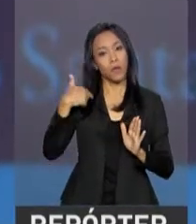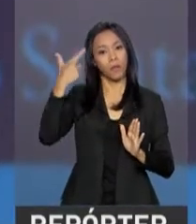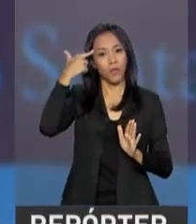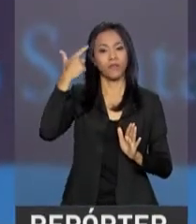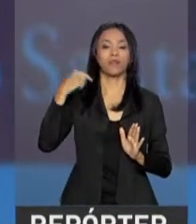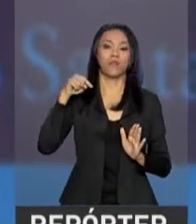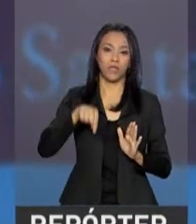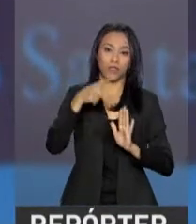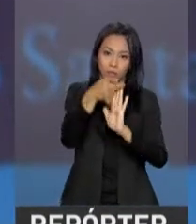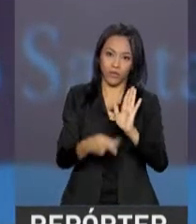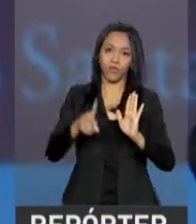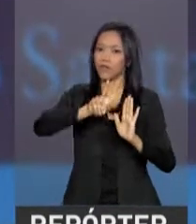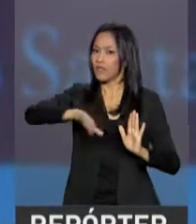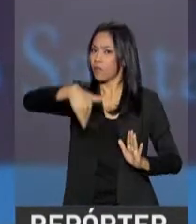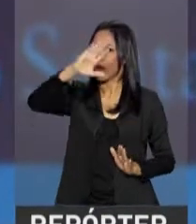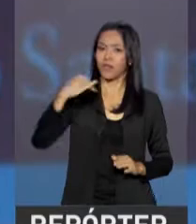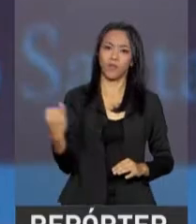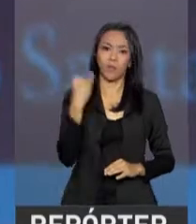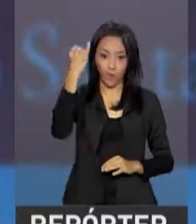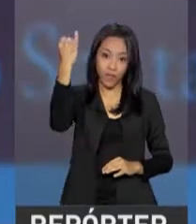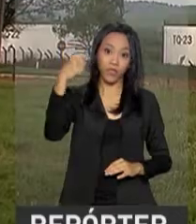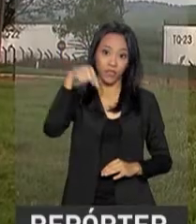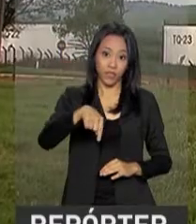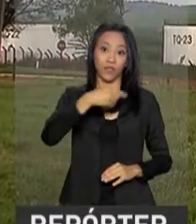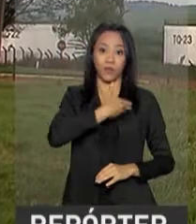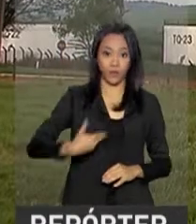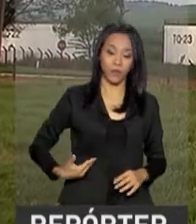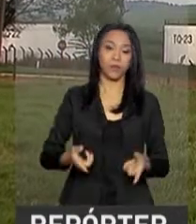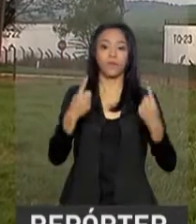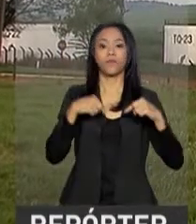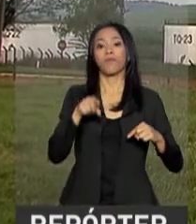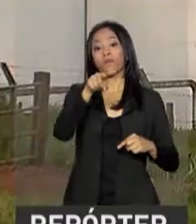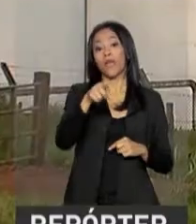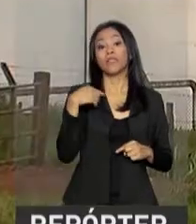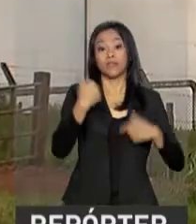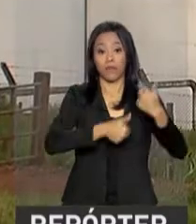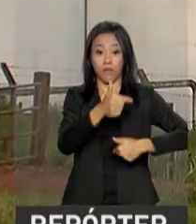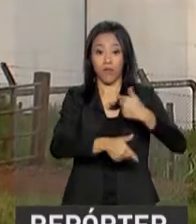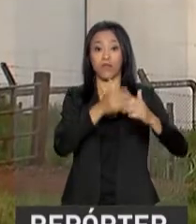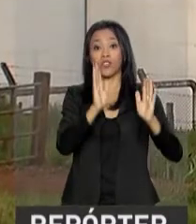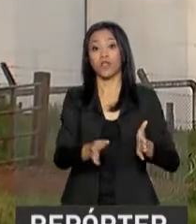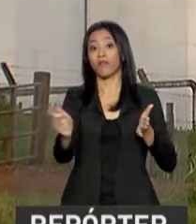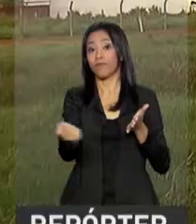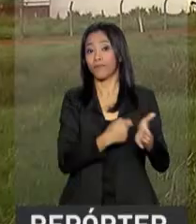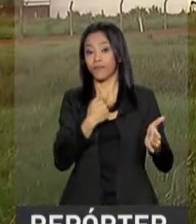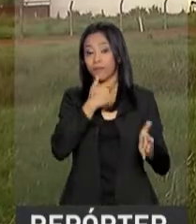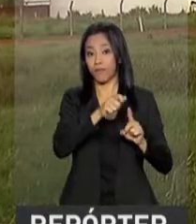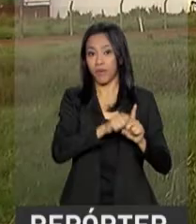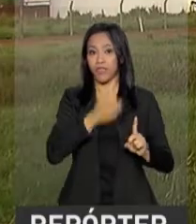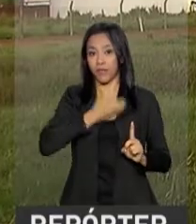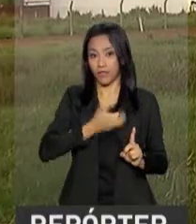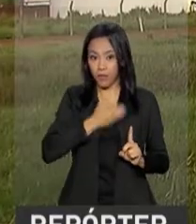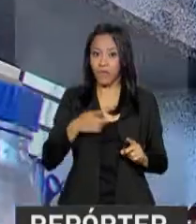todos os atos será um dos mais importantes que este governo partiu a iniciativa que já tinha sido sancionada em dezembro mas precisava de